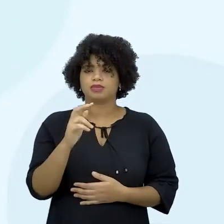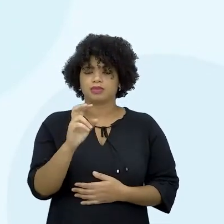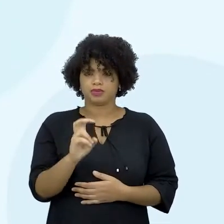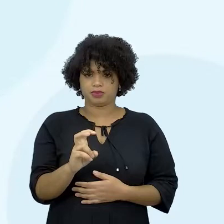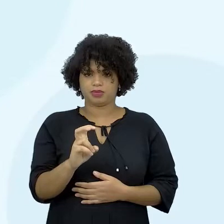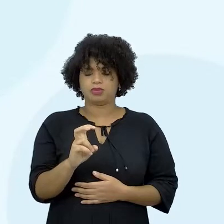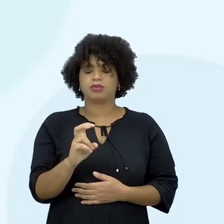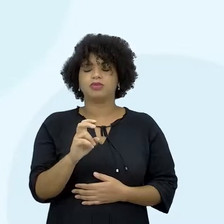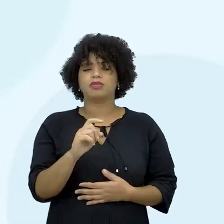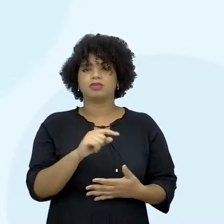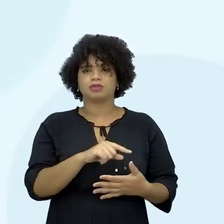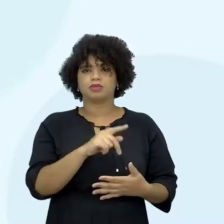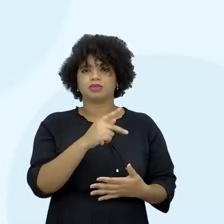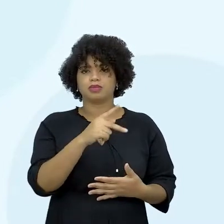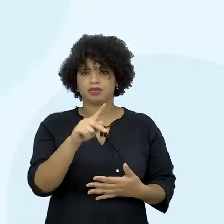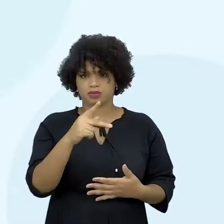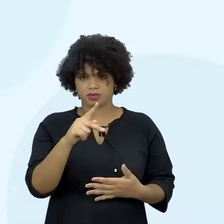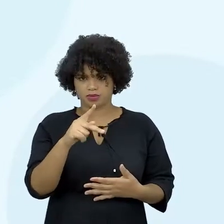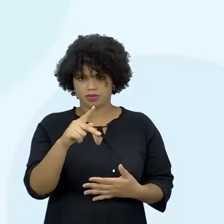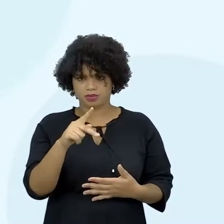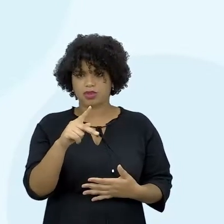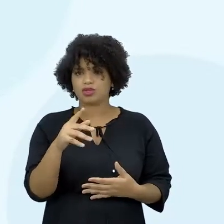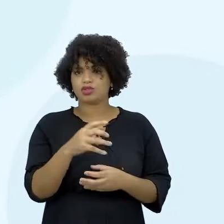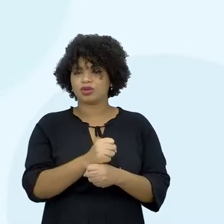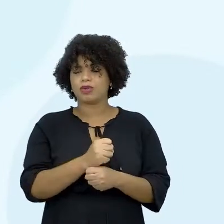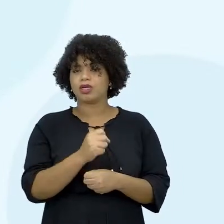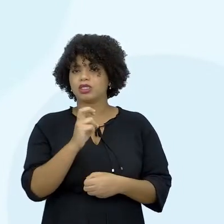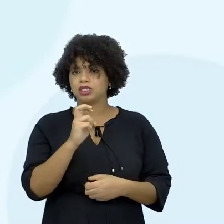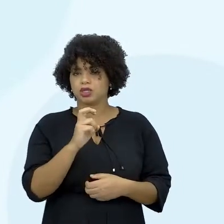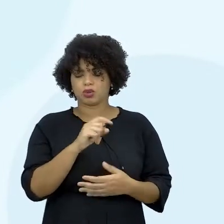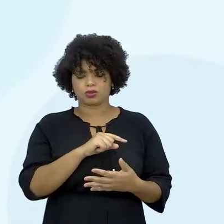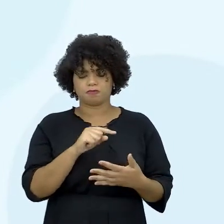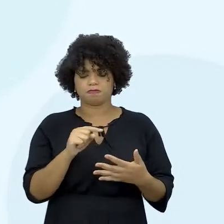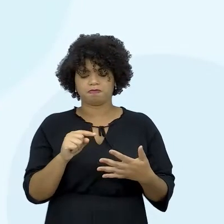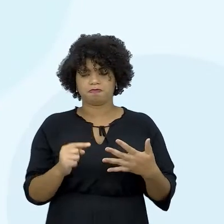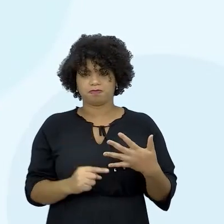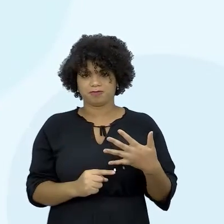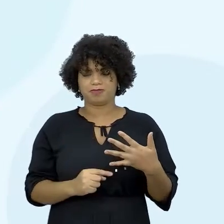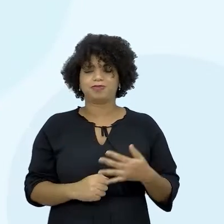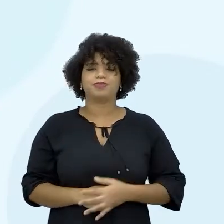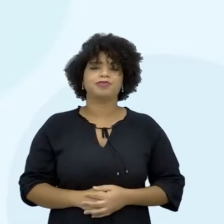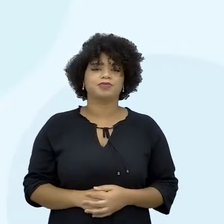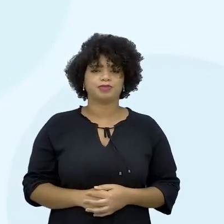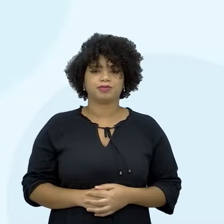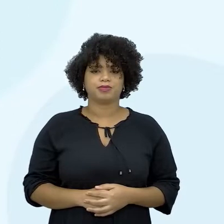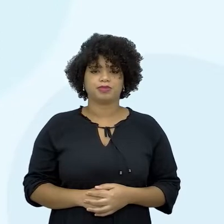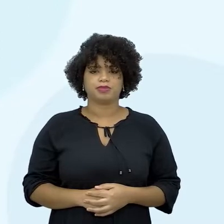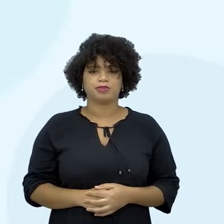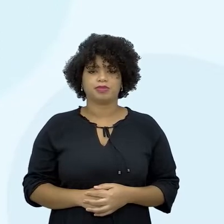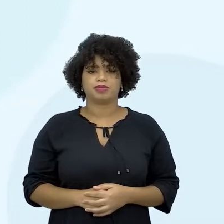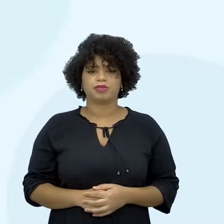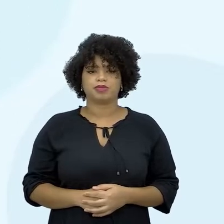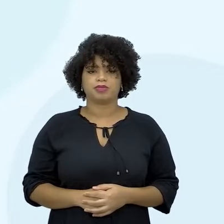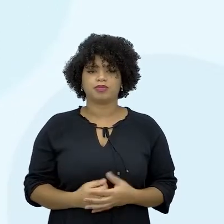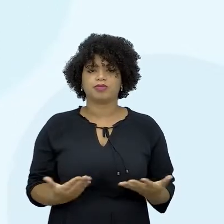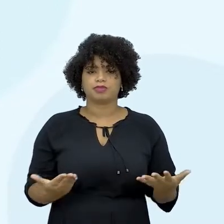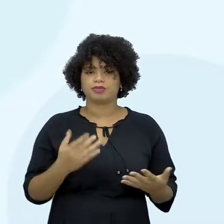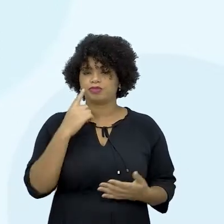5 professores trabalhando o seu componente. Nós estamos aqui,